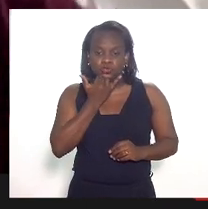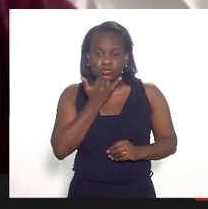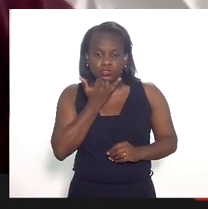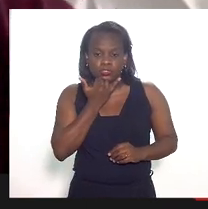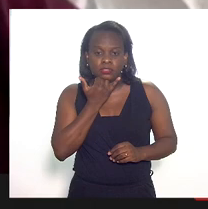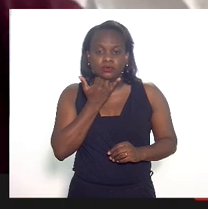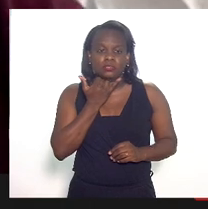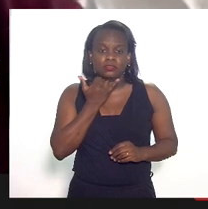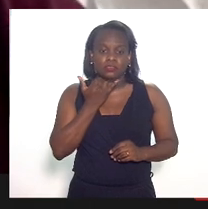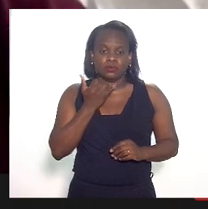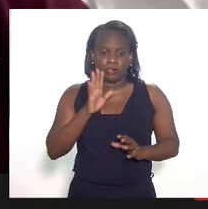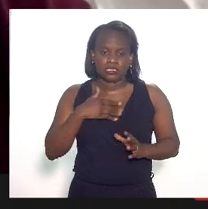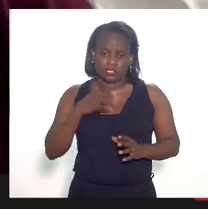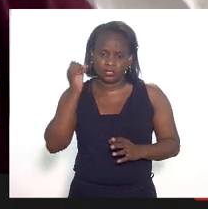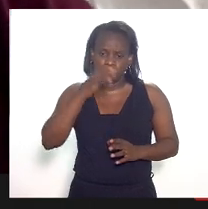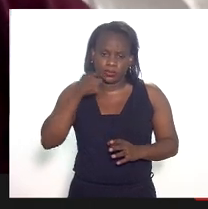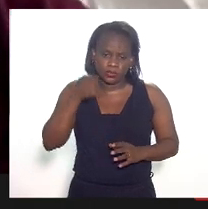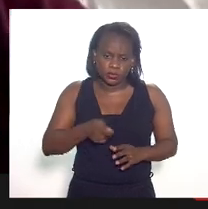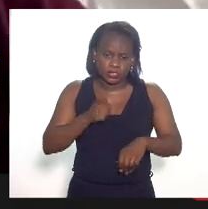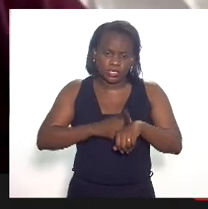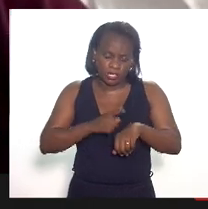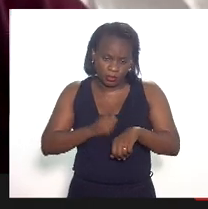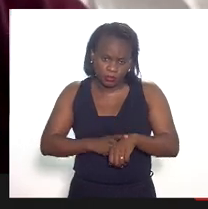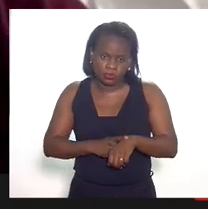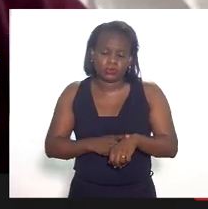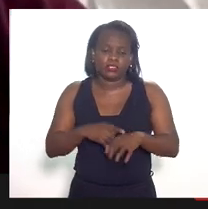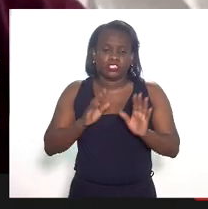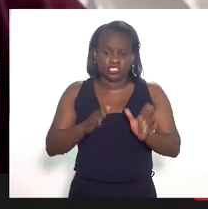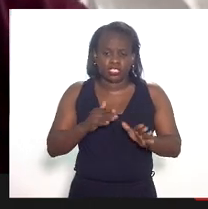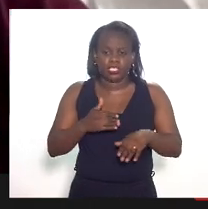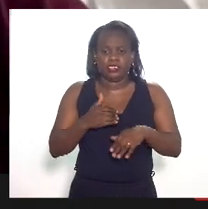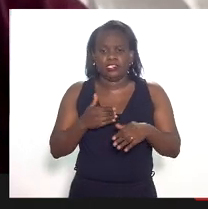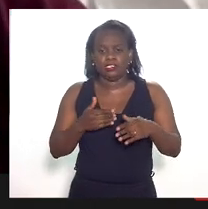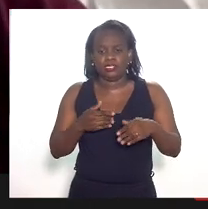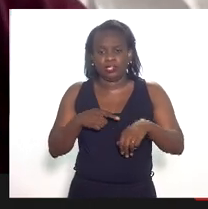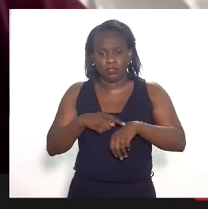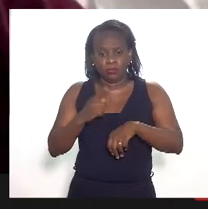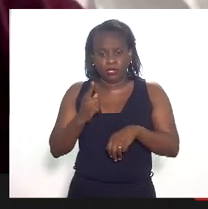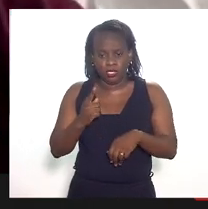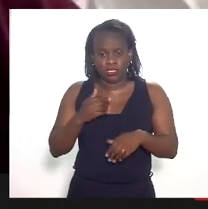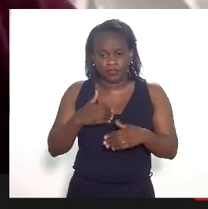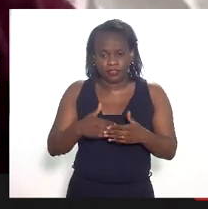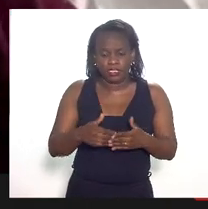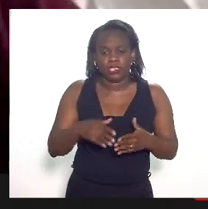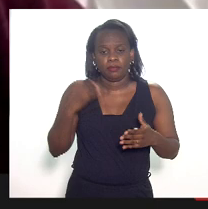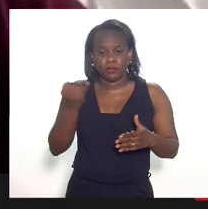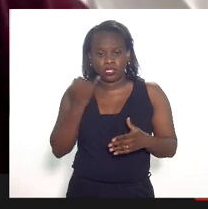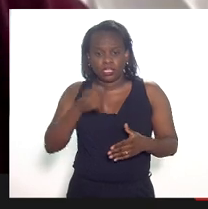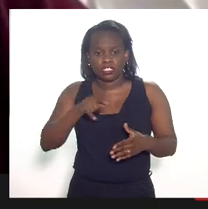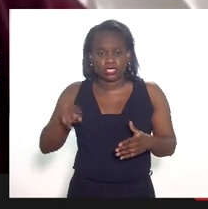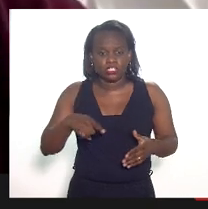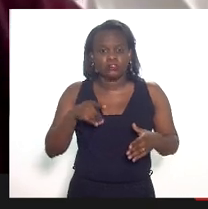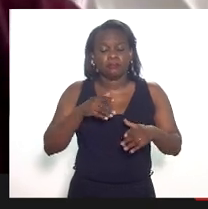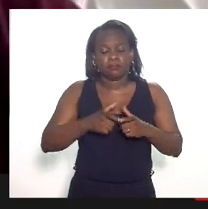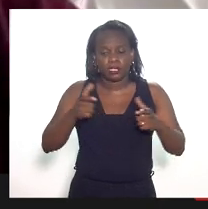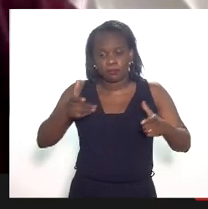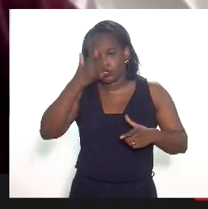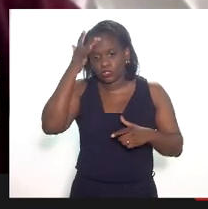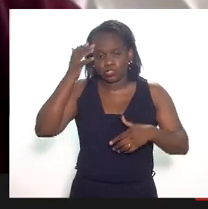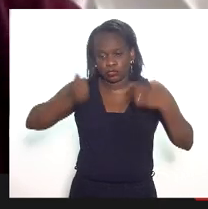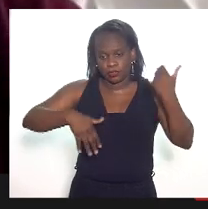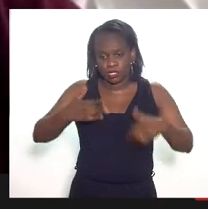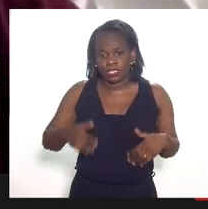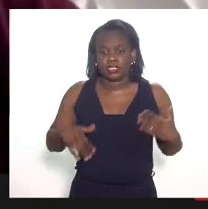você foi muito rígida com o tempo, nós já estamos chegando às 13 horas e é importante que a gente possa ouvir o maior número de